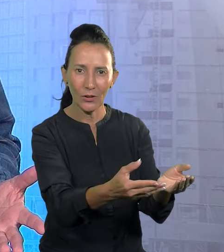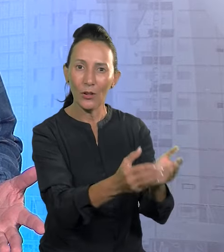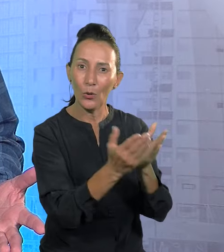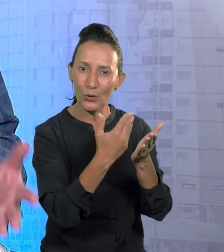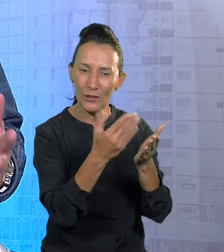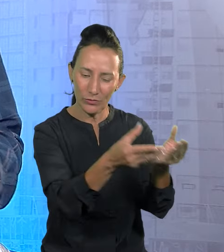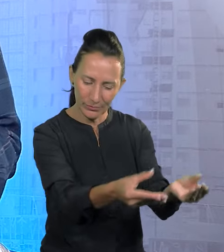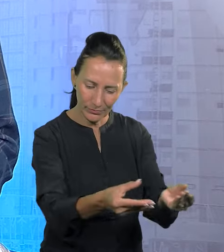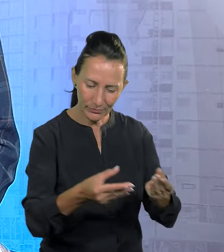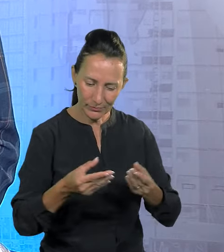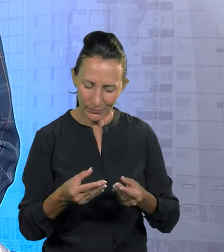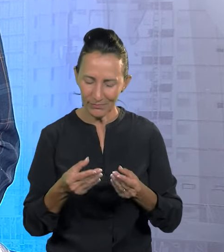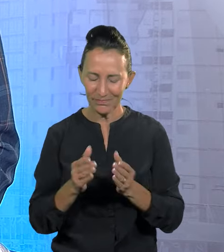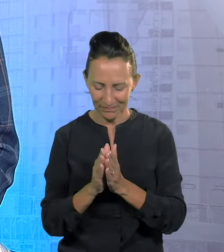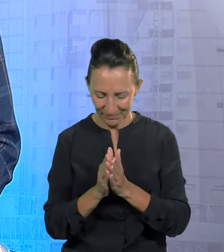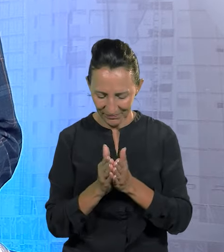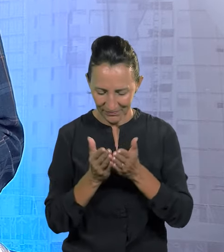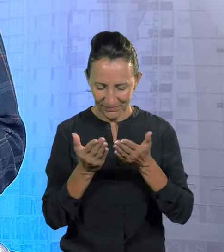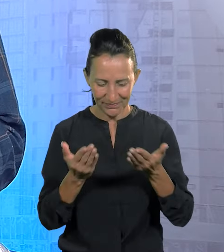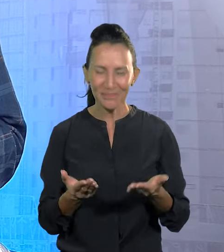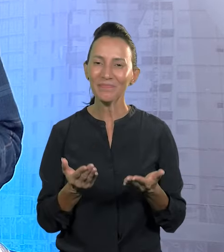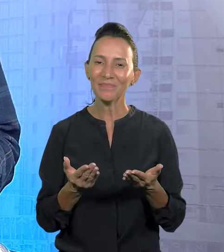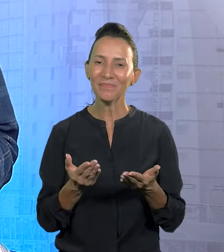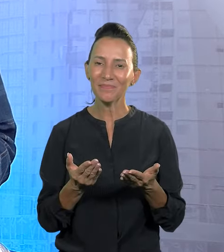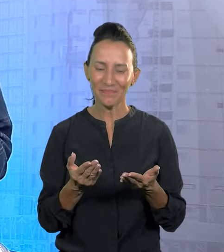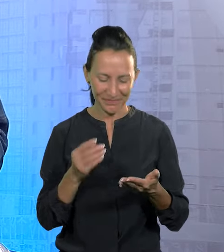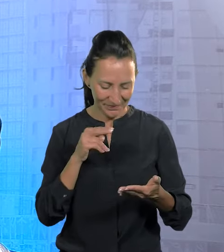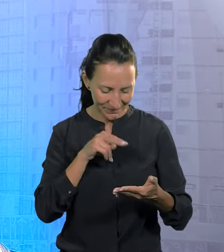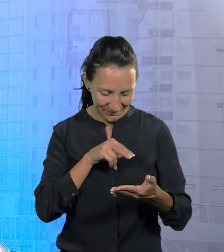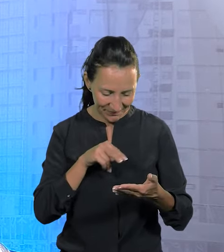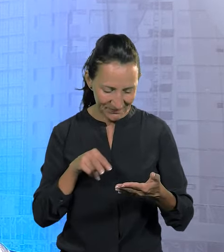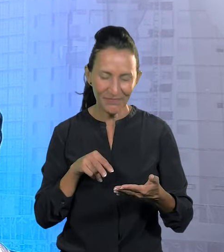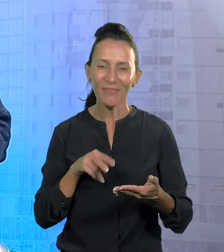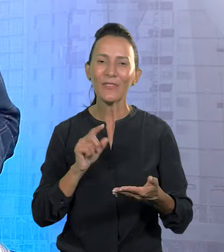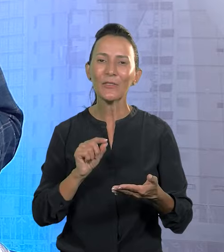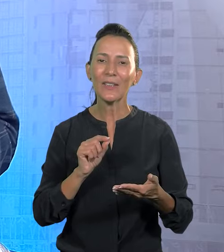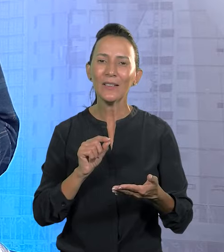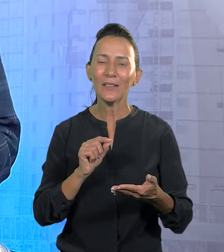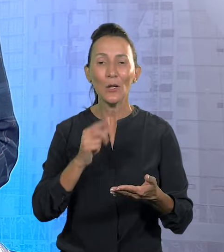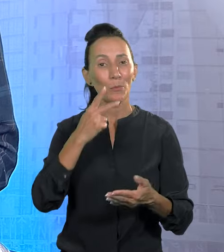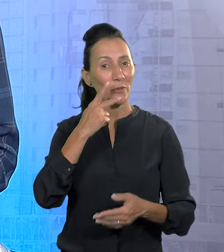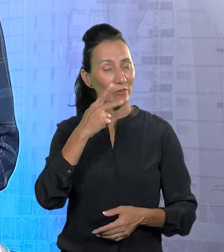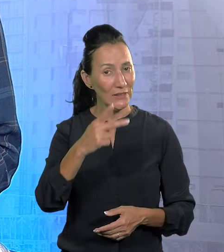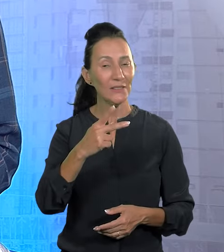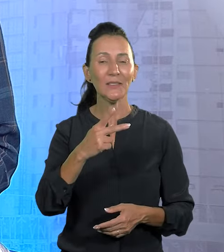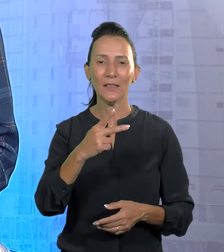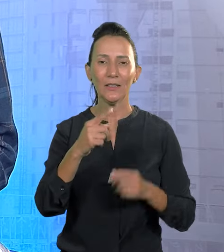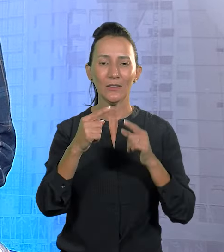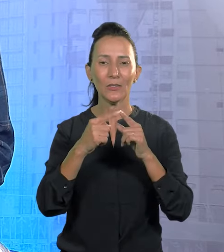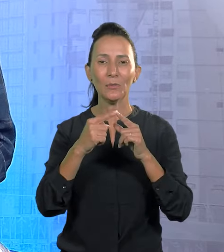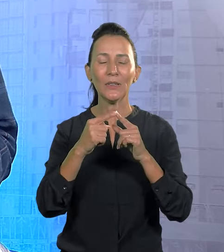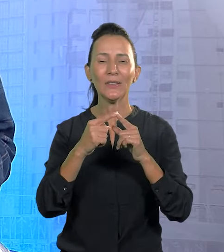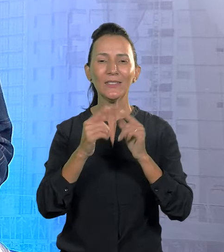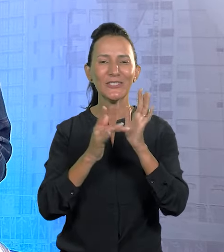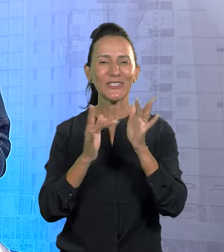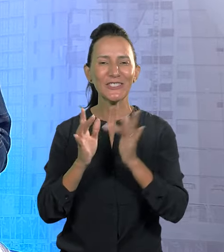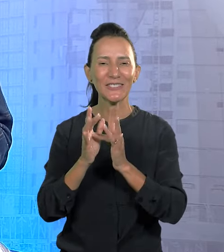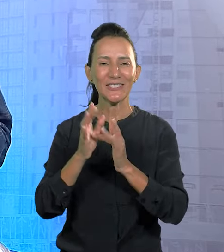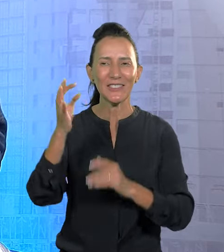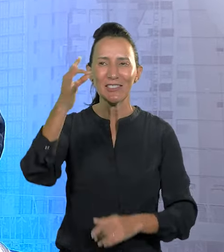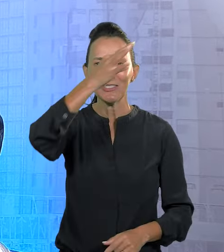entregue um livro, livro do profeta Isaías, no qual Jesus abre, onde estava falando exatamente de uma profecia acerca dele, que